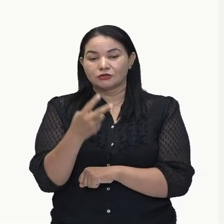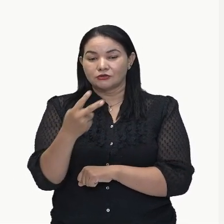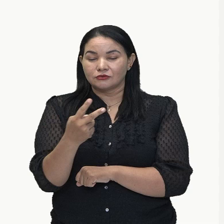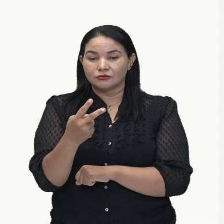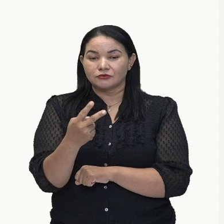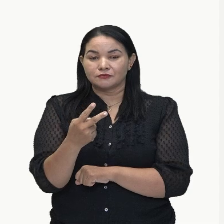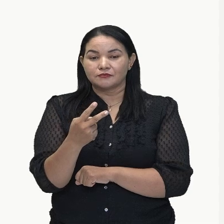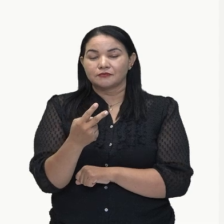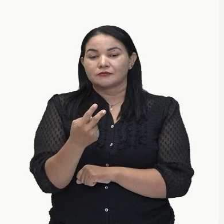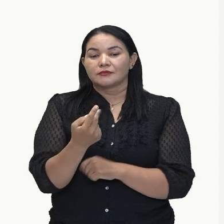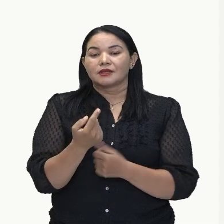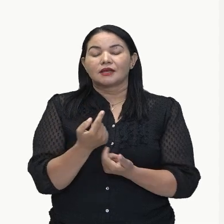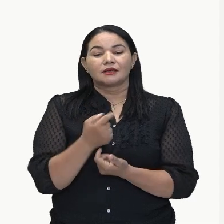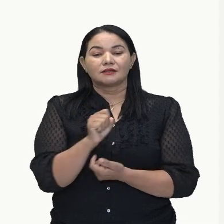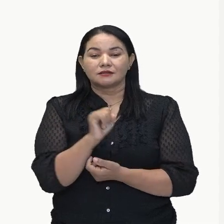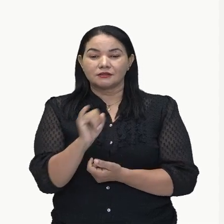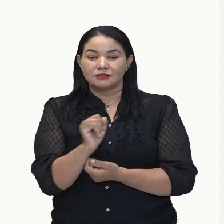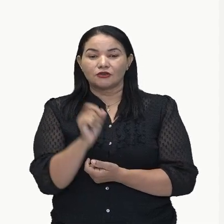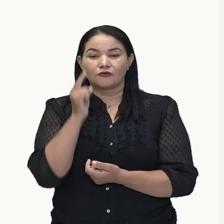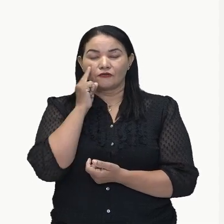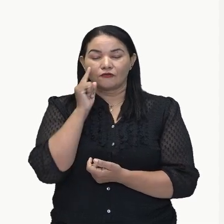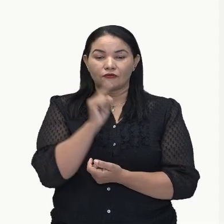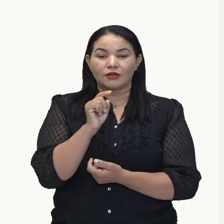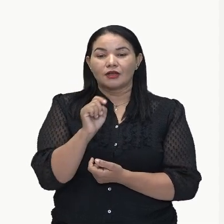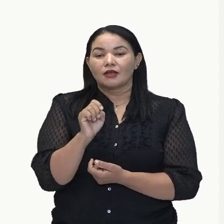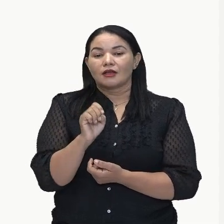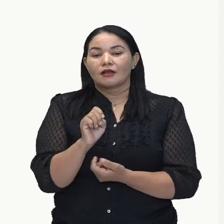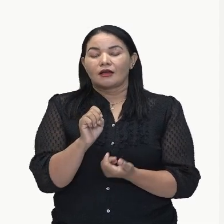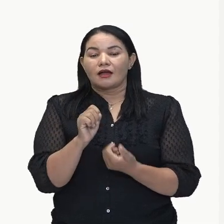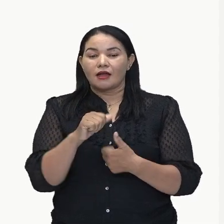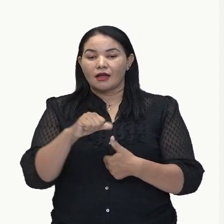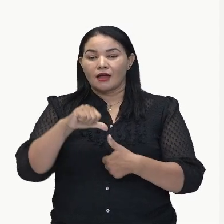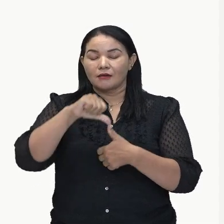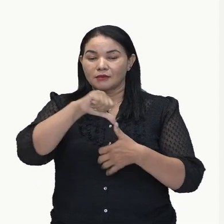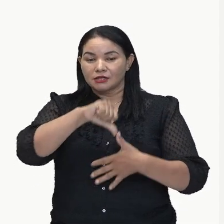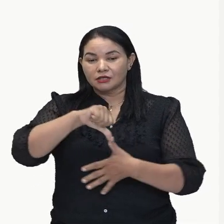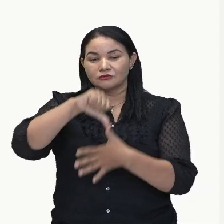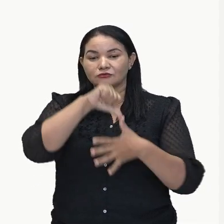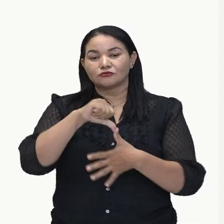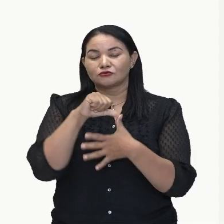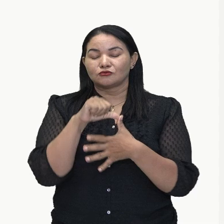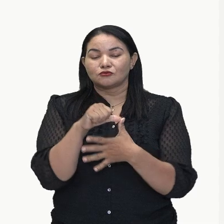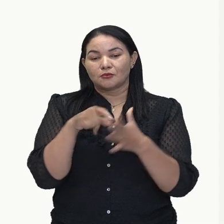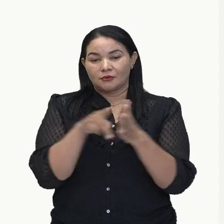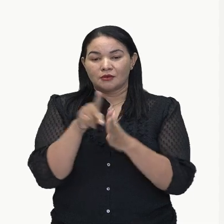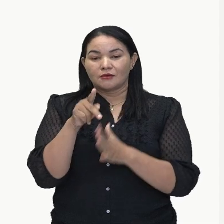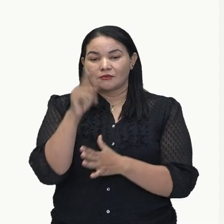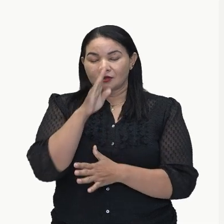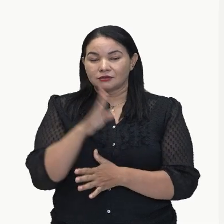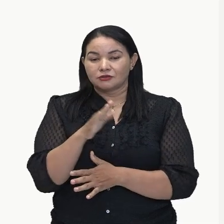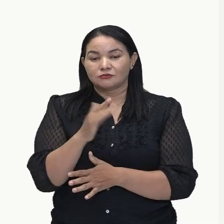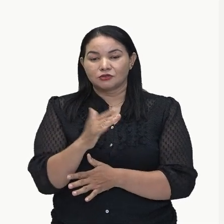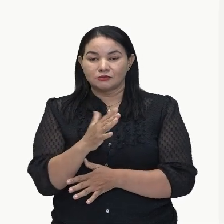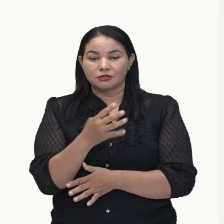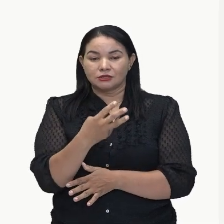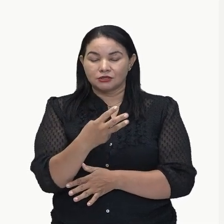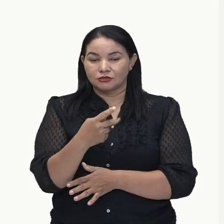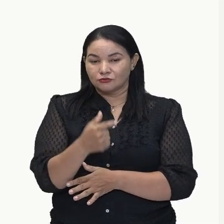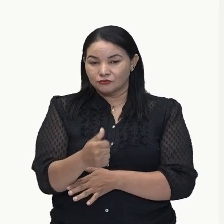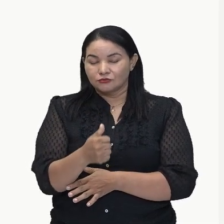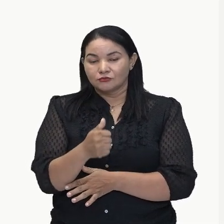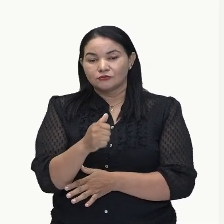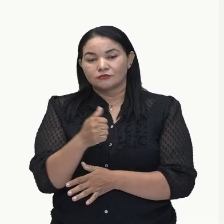idade, e se a gente for pegar a América do Sul, onde está localizado o Brasil, uma média de 31 anos de idade,